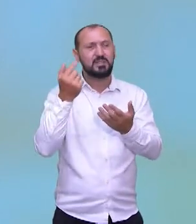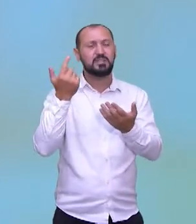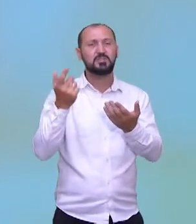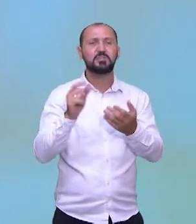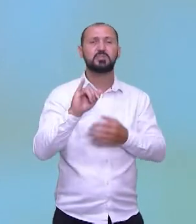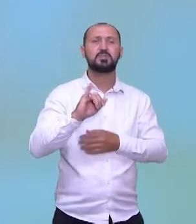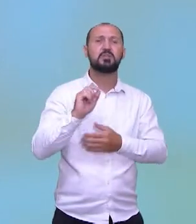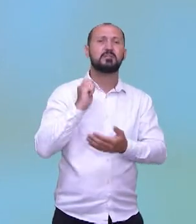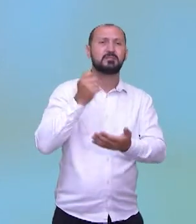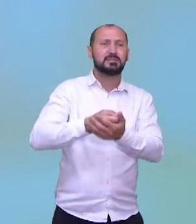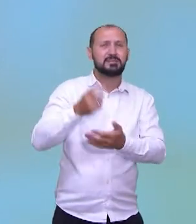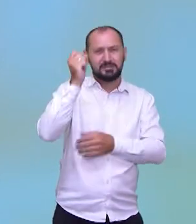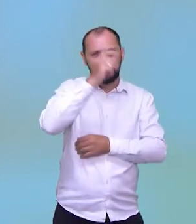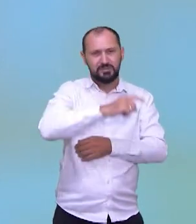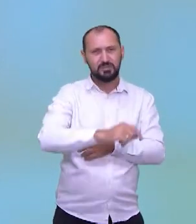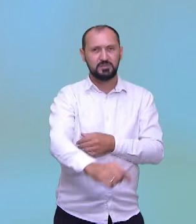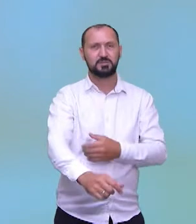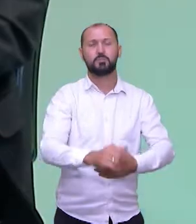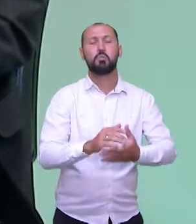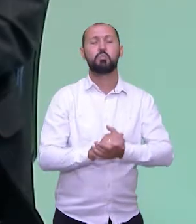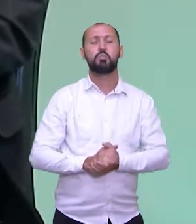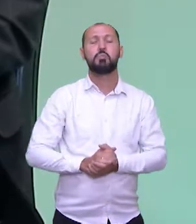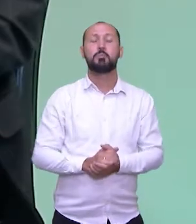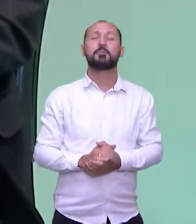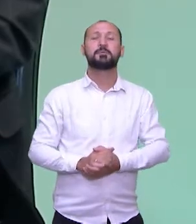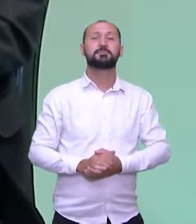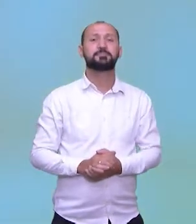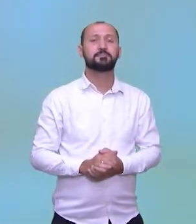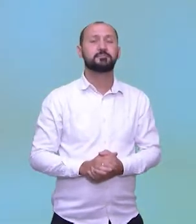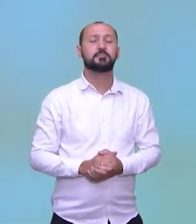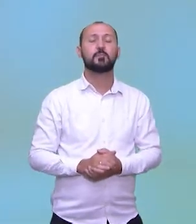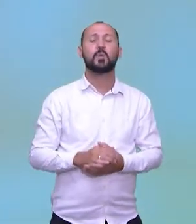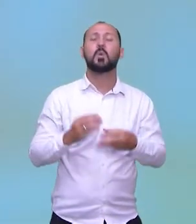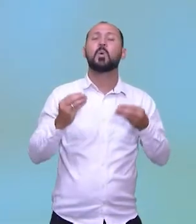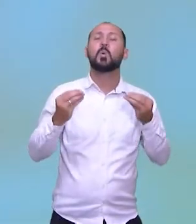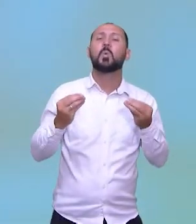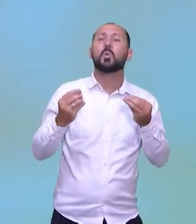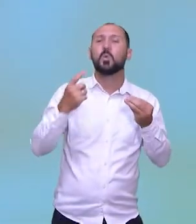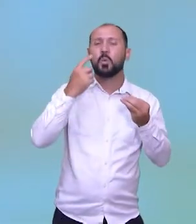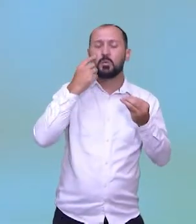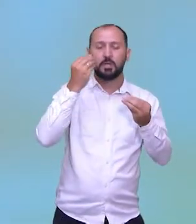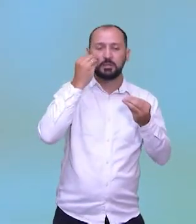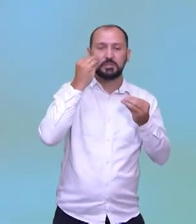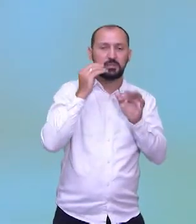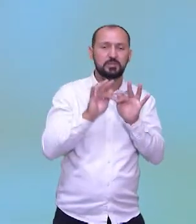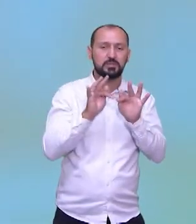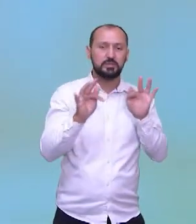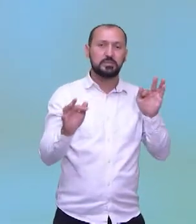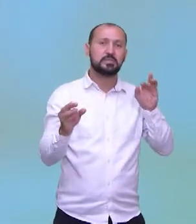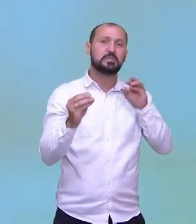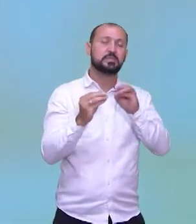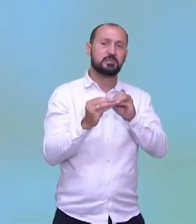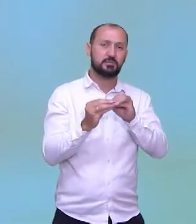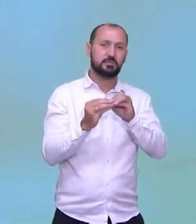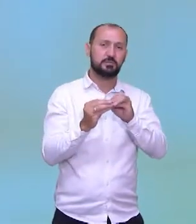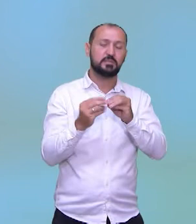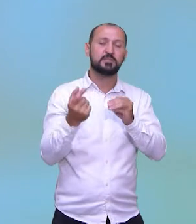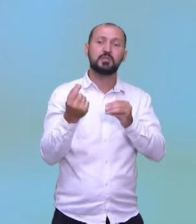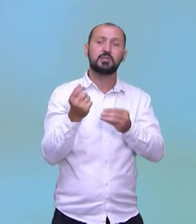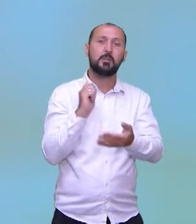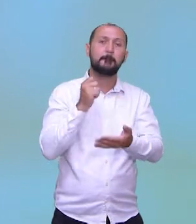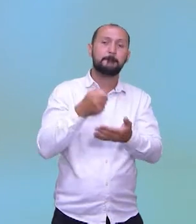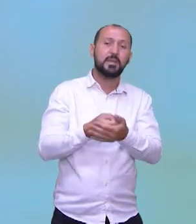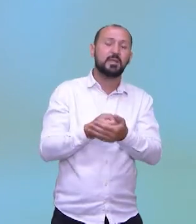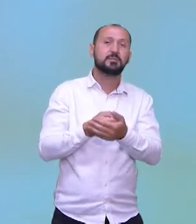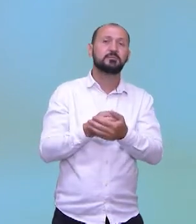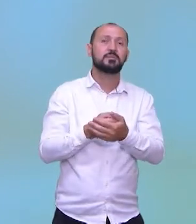sistema tributário absurdamente complexo, né? A tendência de simplificação do sistema tributário de